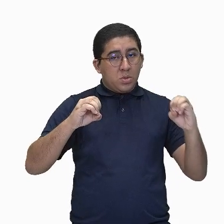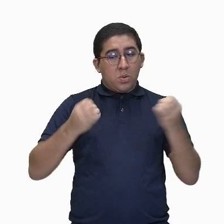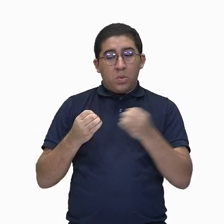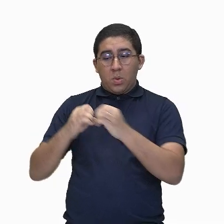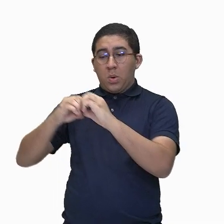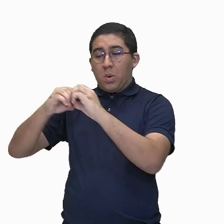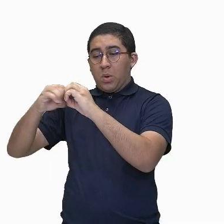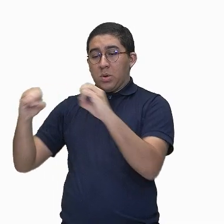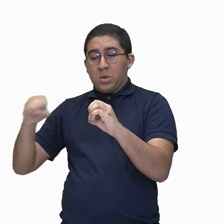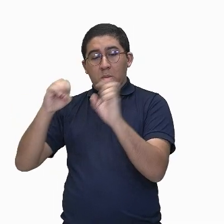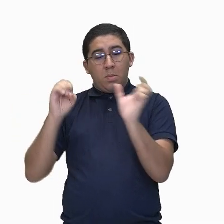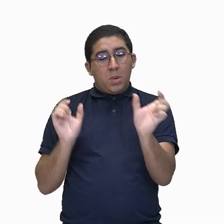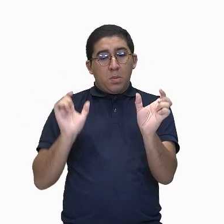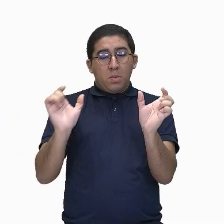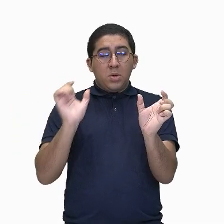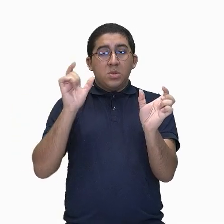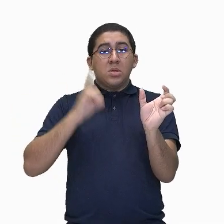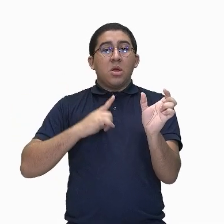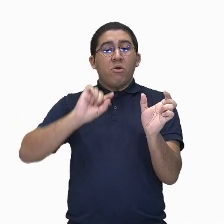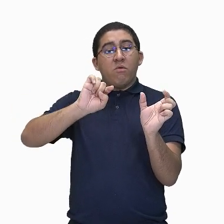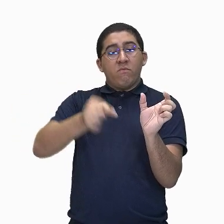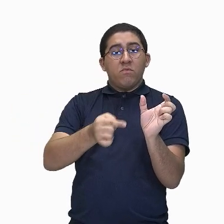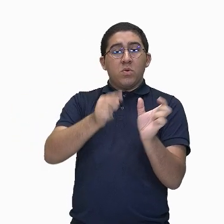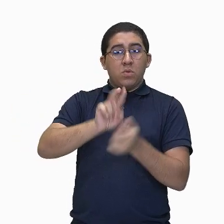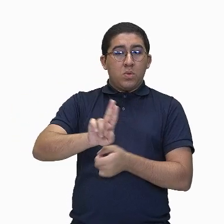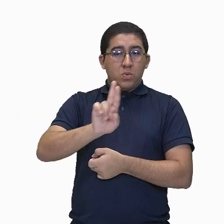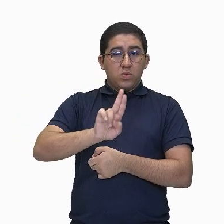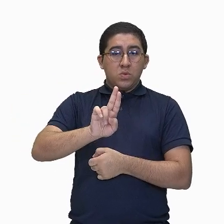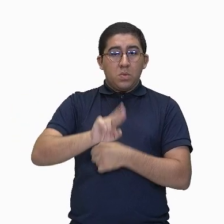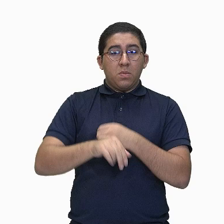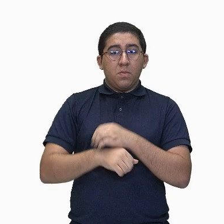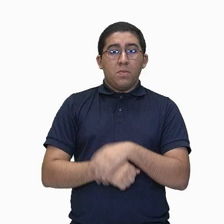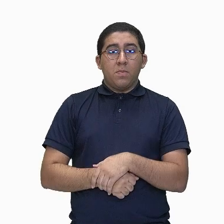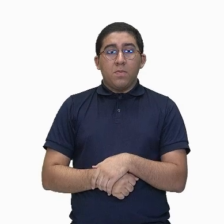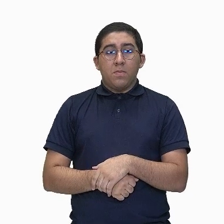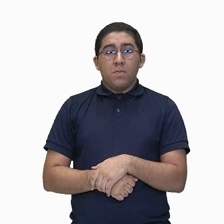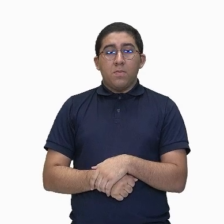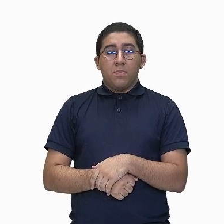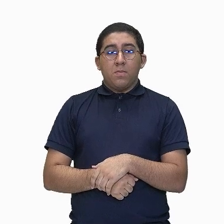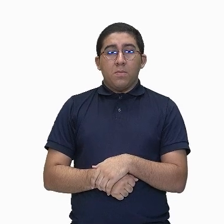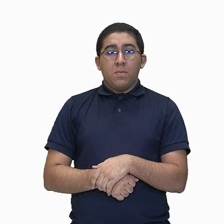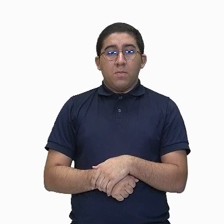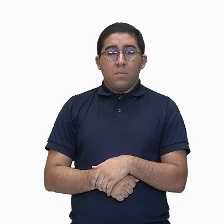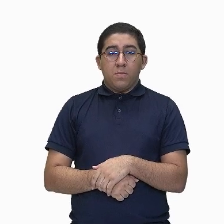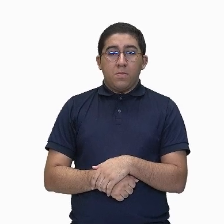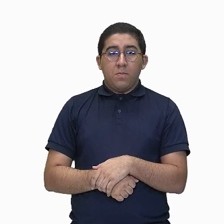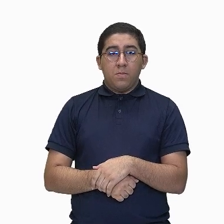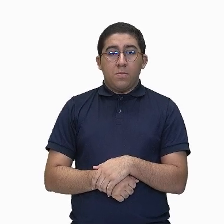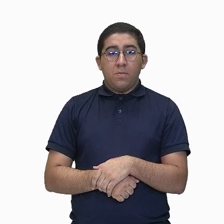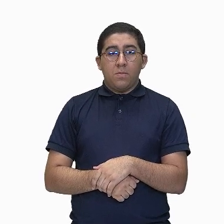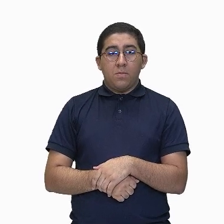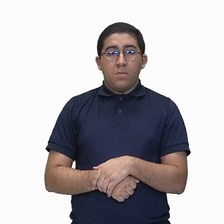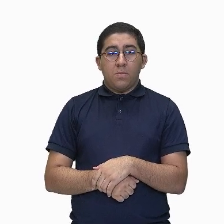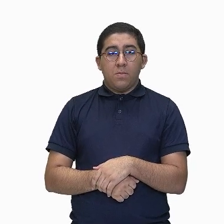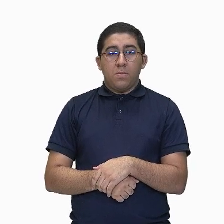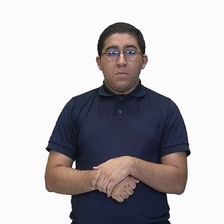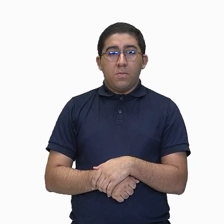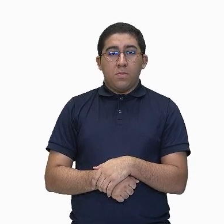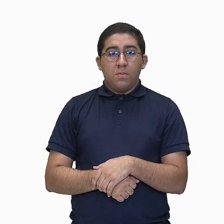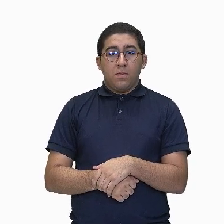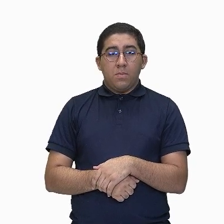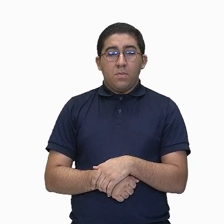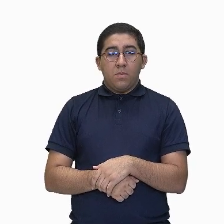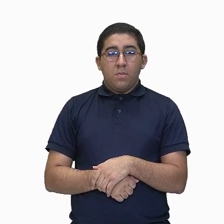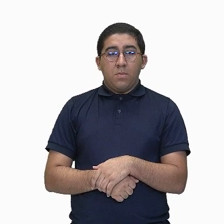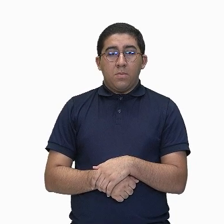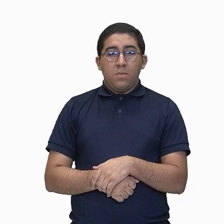se utilizar uma vírgula aí para separar as duas orações, certo? Já quando você utiliza